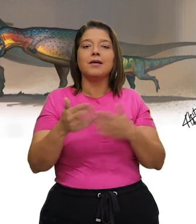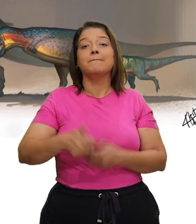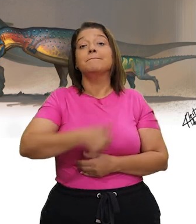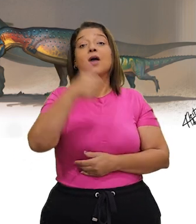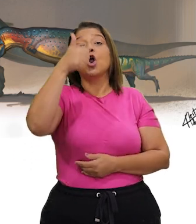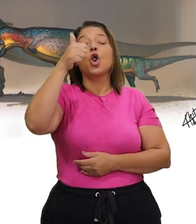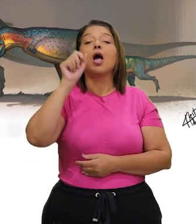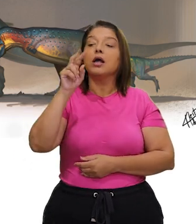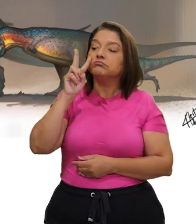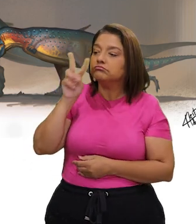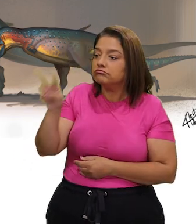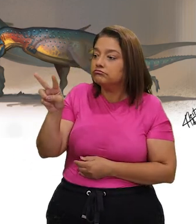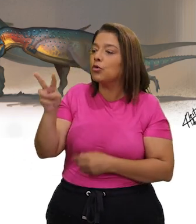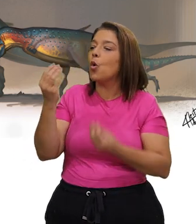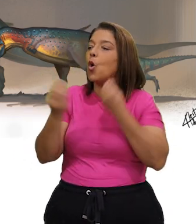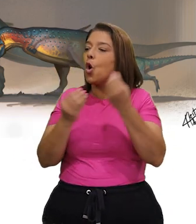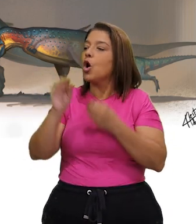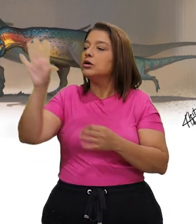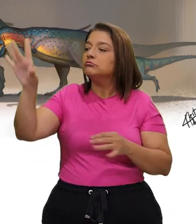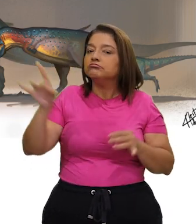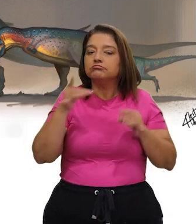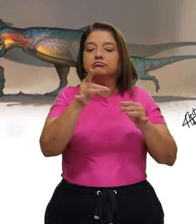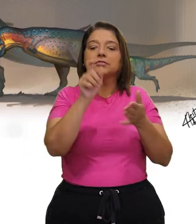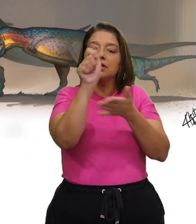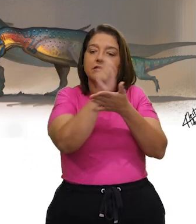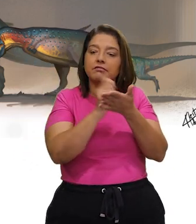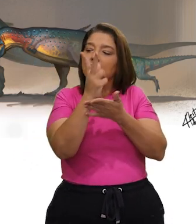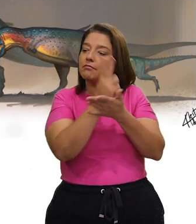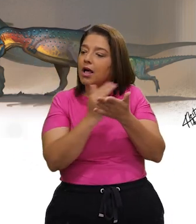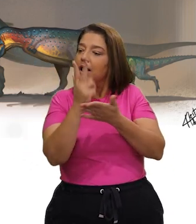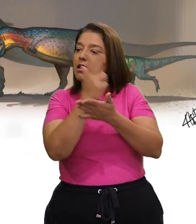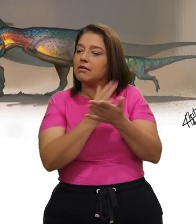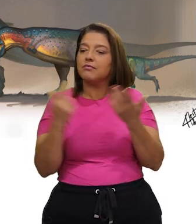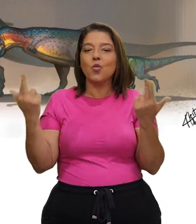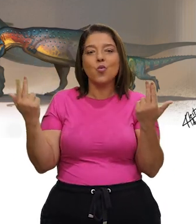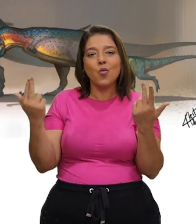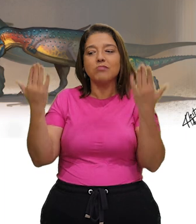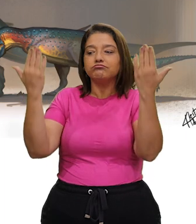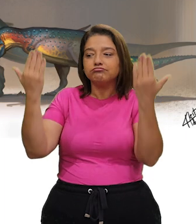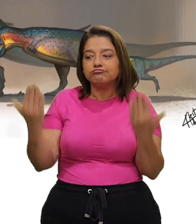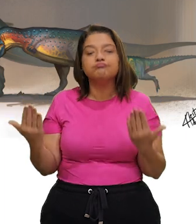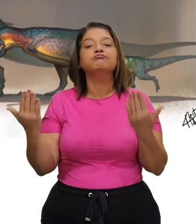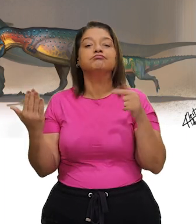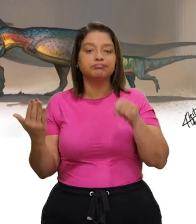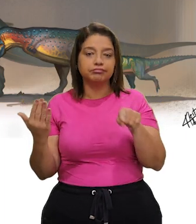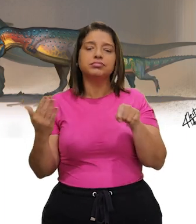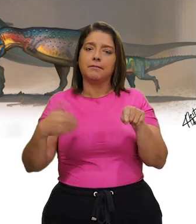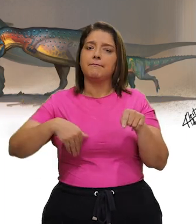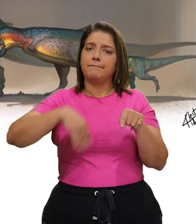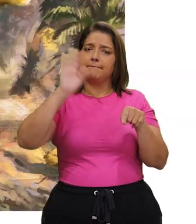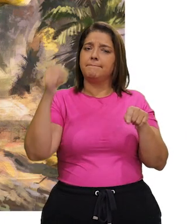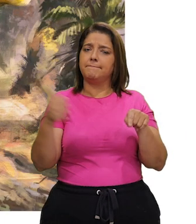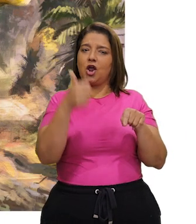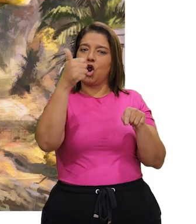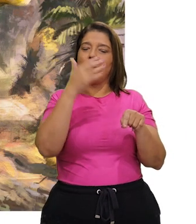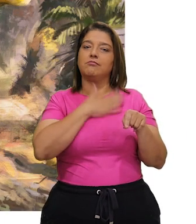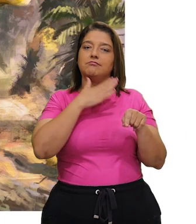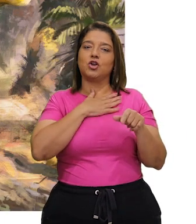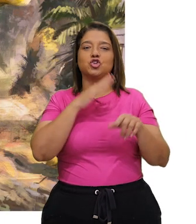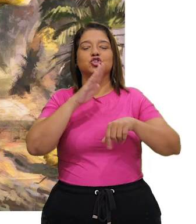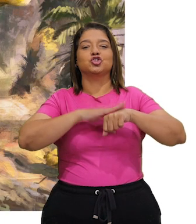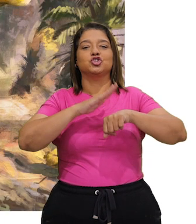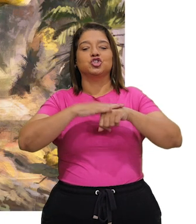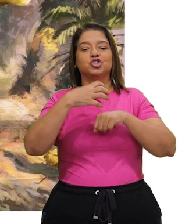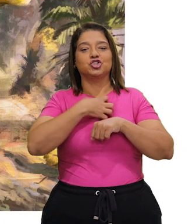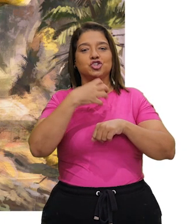aí é o seu traço e você vai percebendo coisas que traçando mesmo você apenas tá né fazendo de uma forma